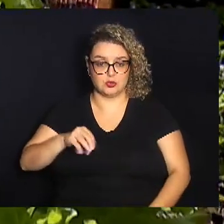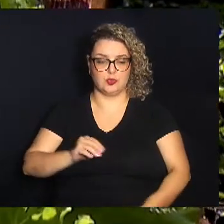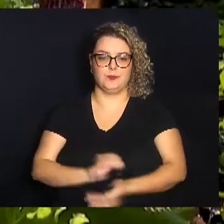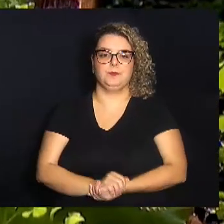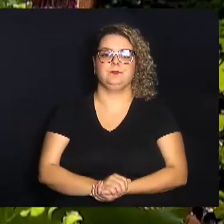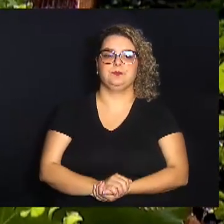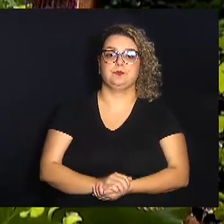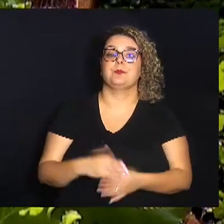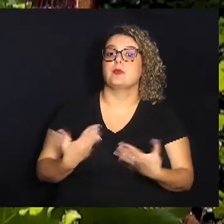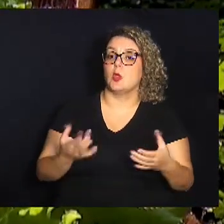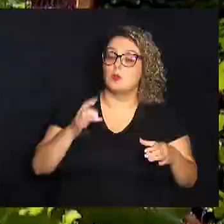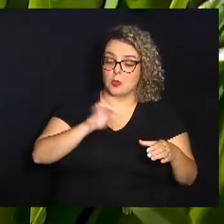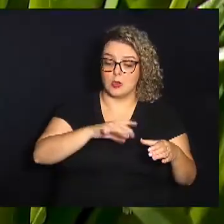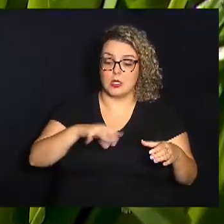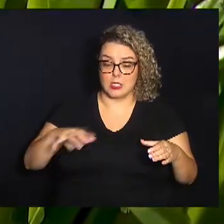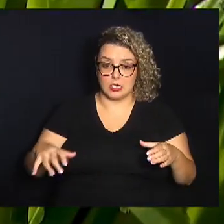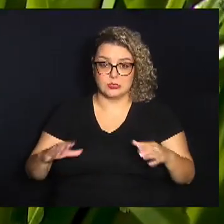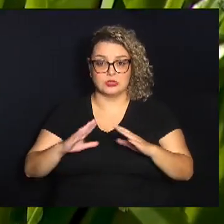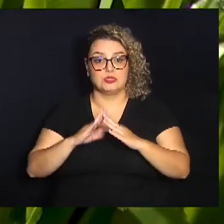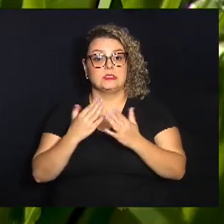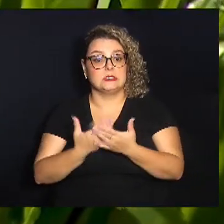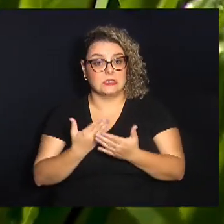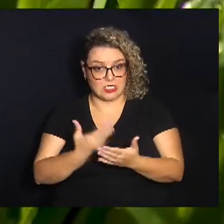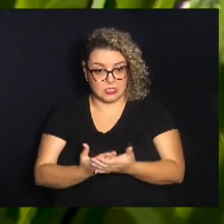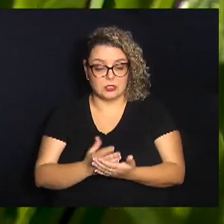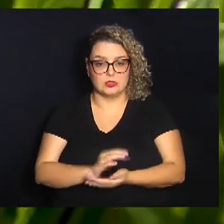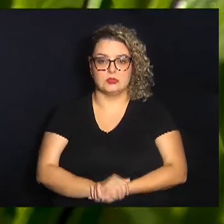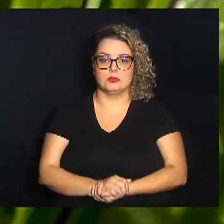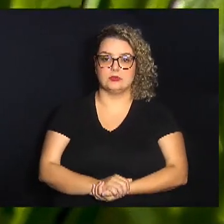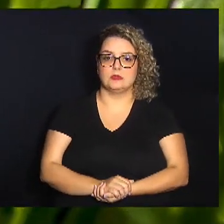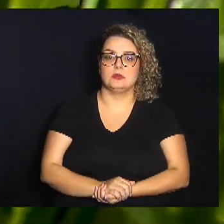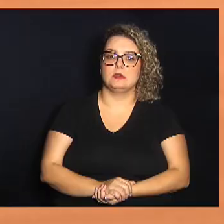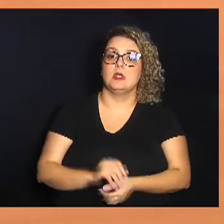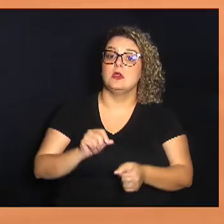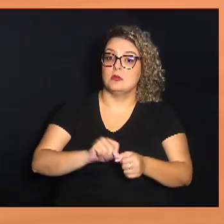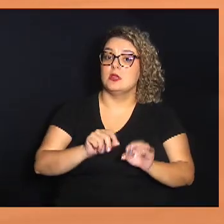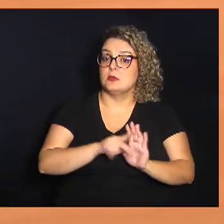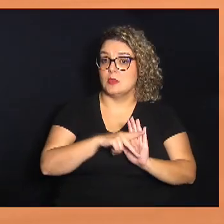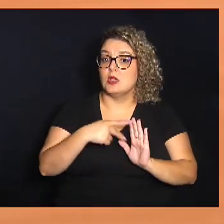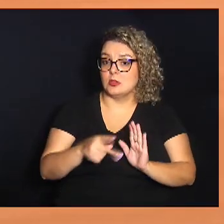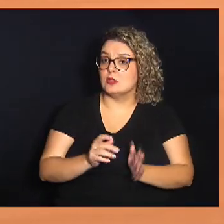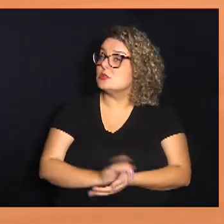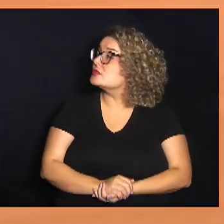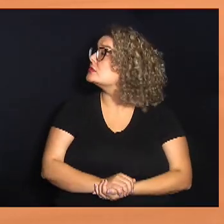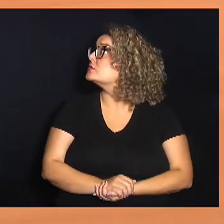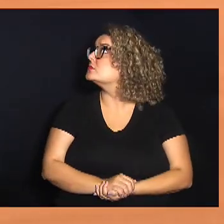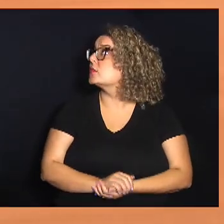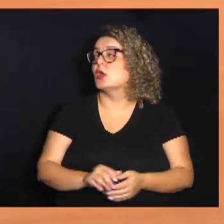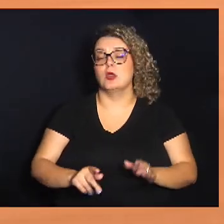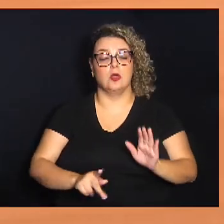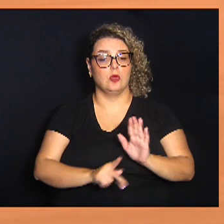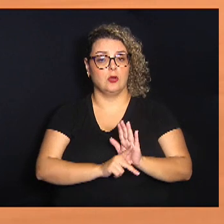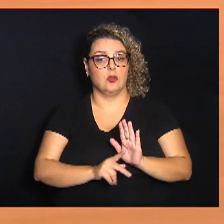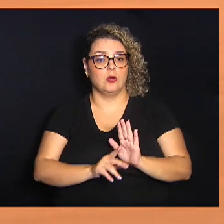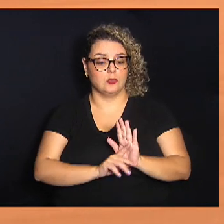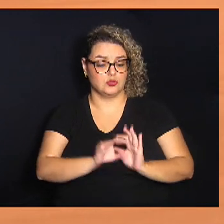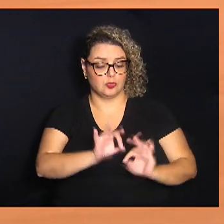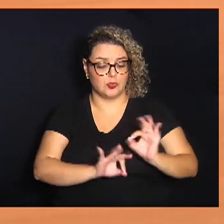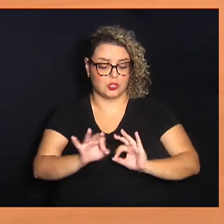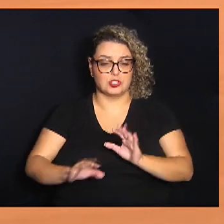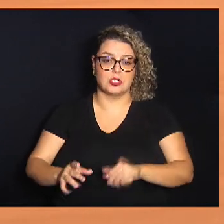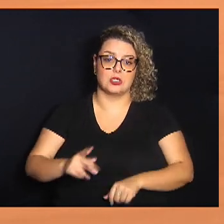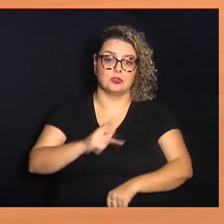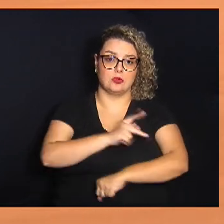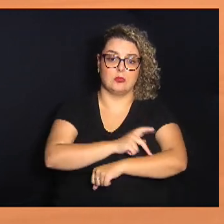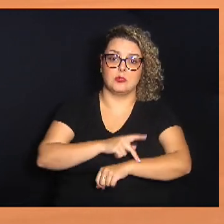hortas escolares, né, faz parte já do projeto pedagógico de muitas escolas